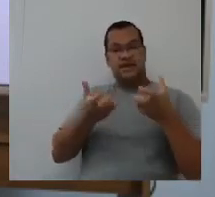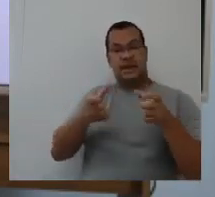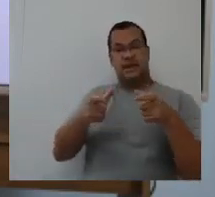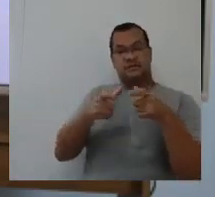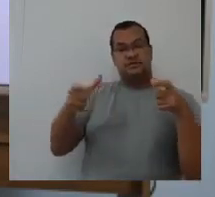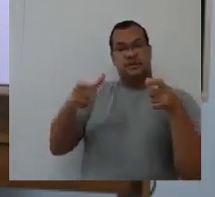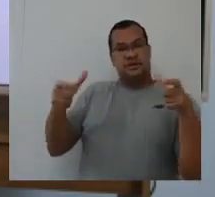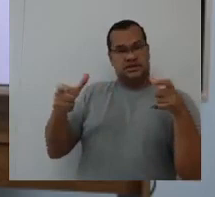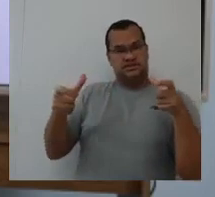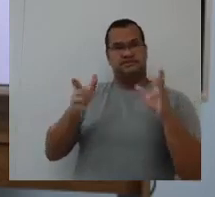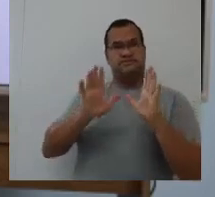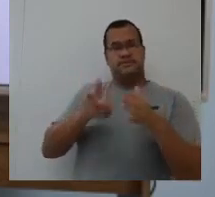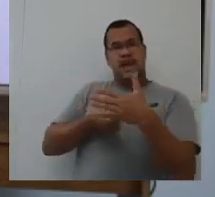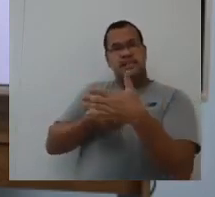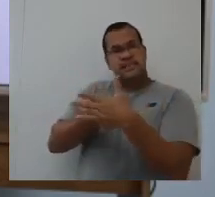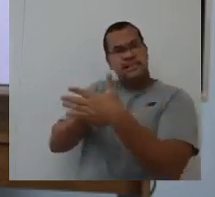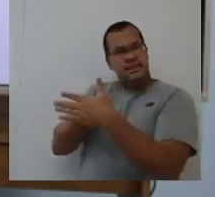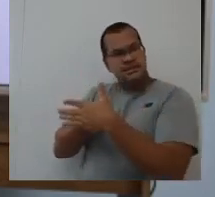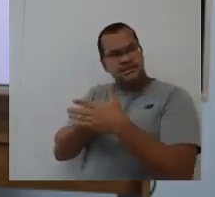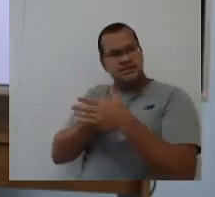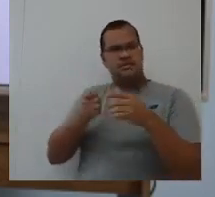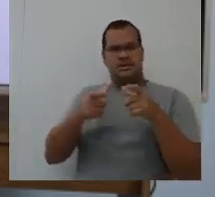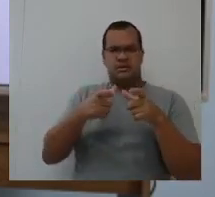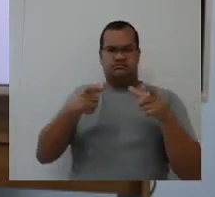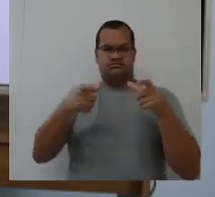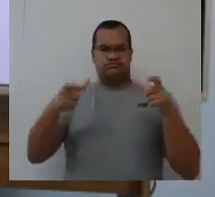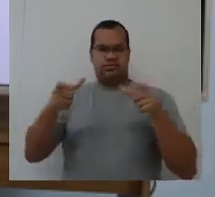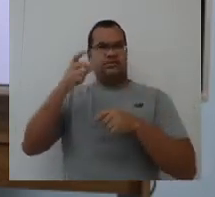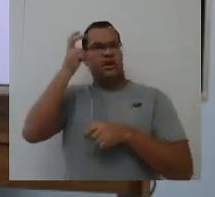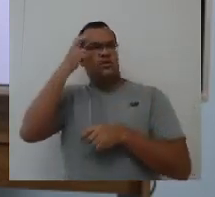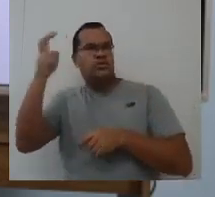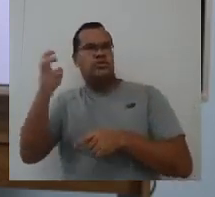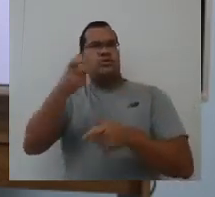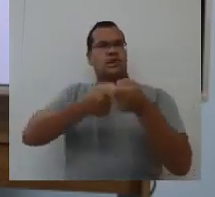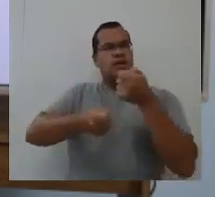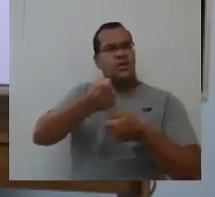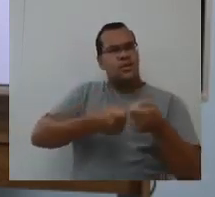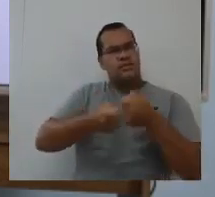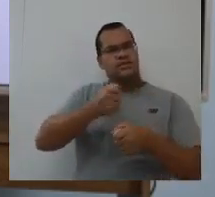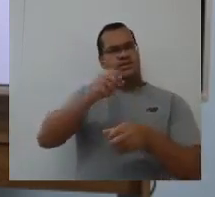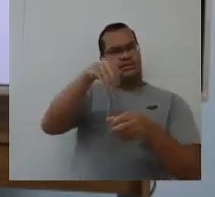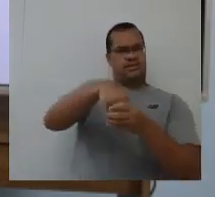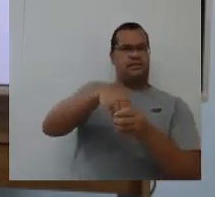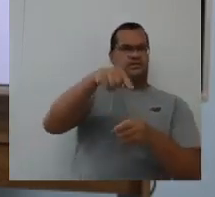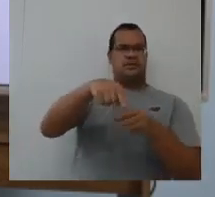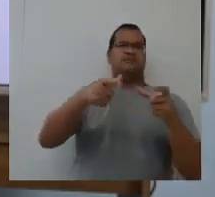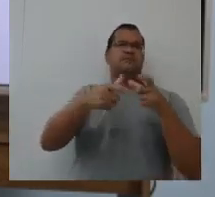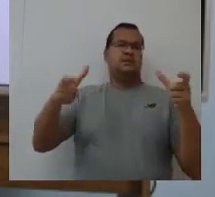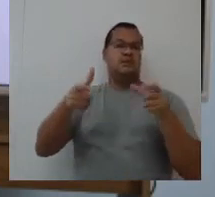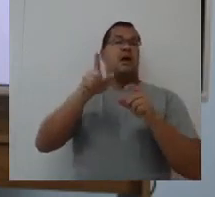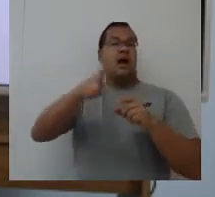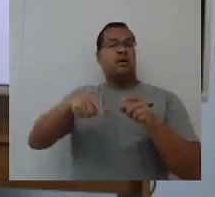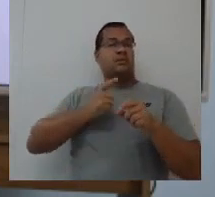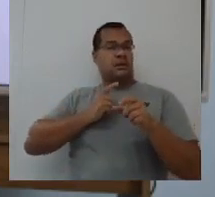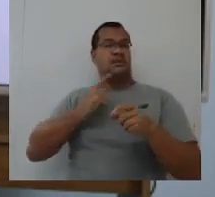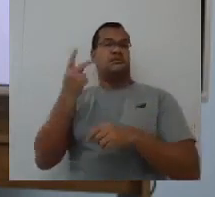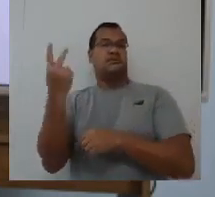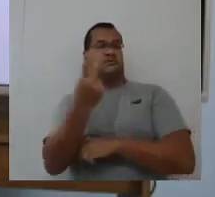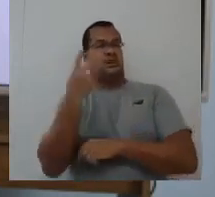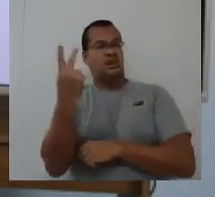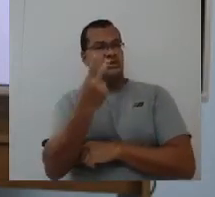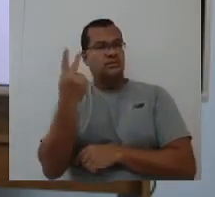né? Então tentam ampliar a cultura e a economia como parte dessa expansão. Então leva esses